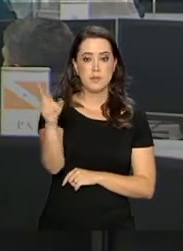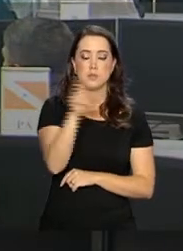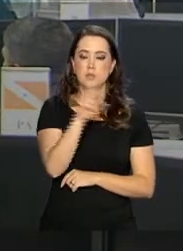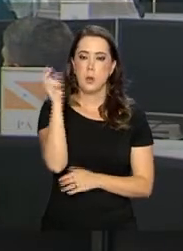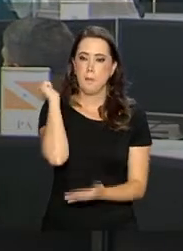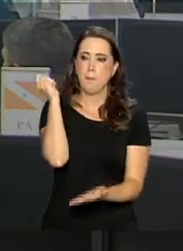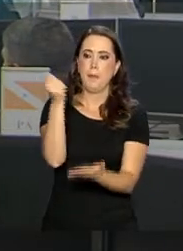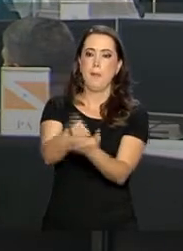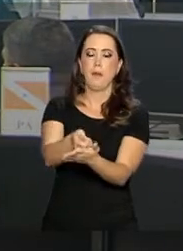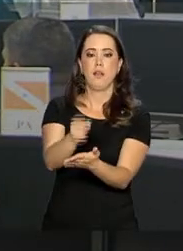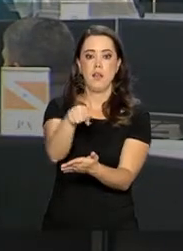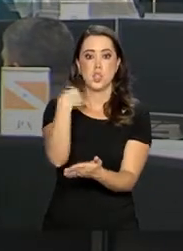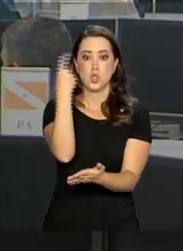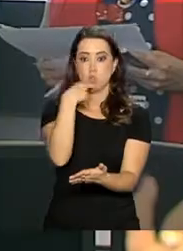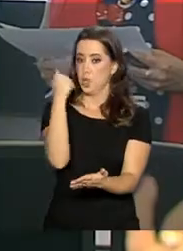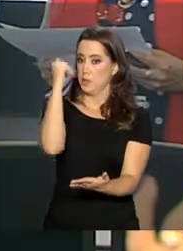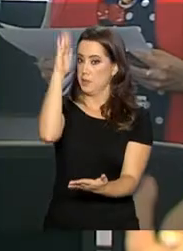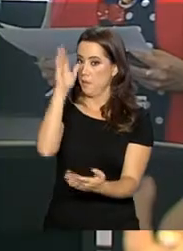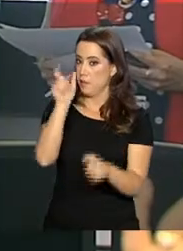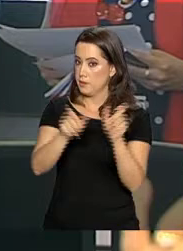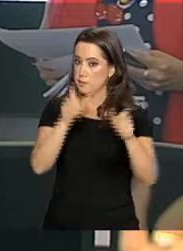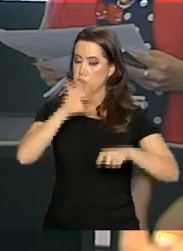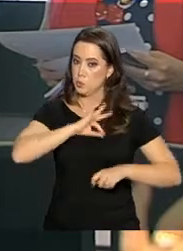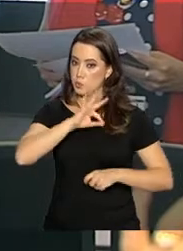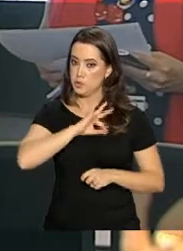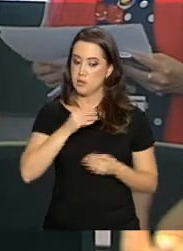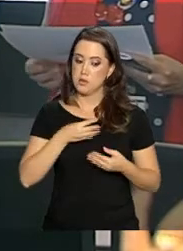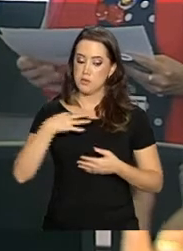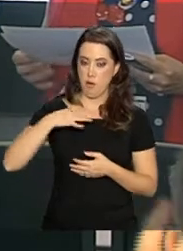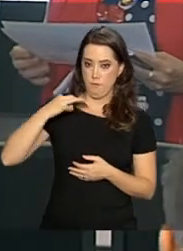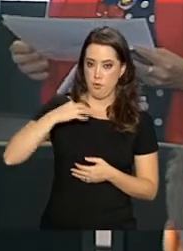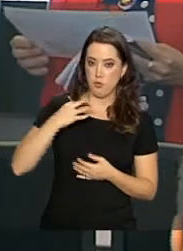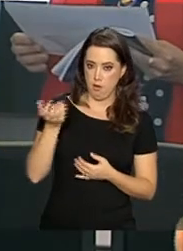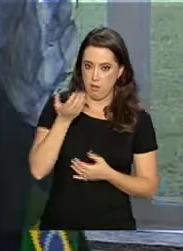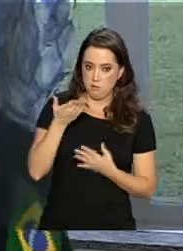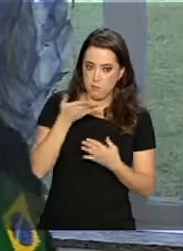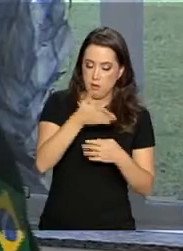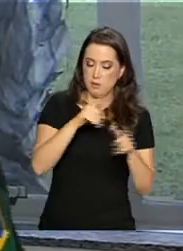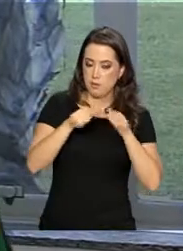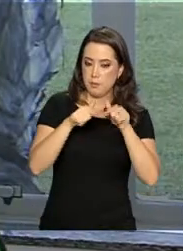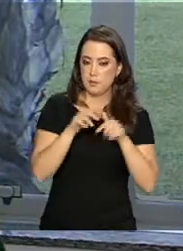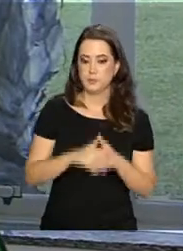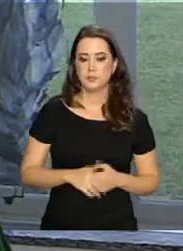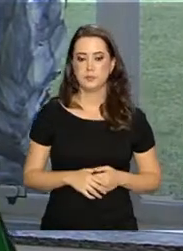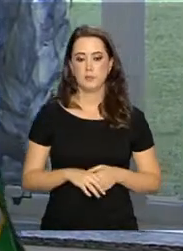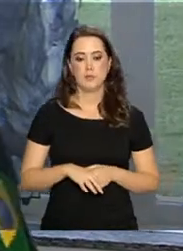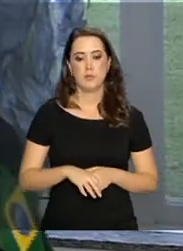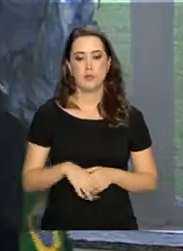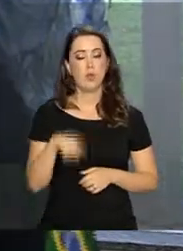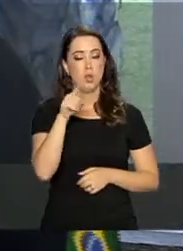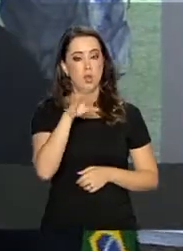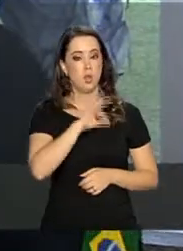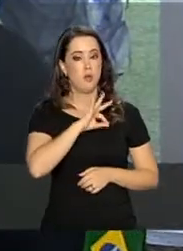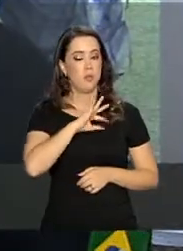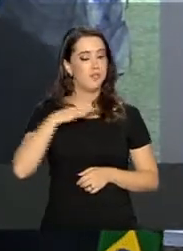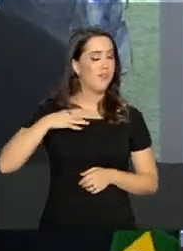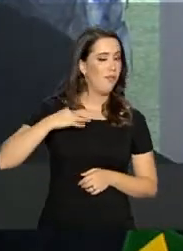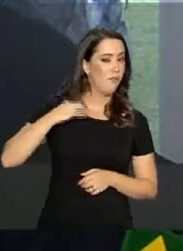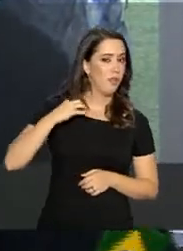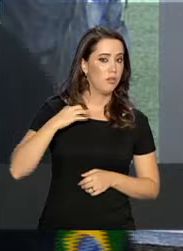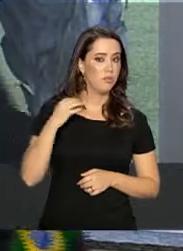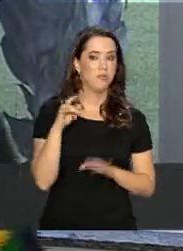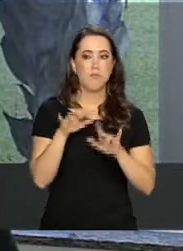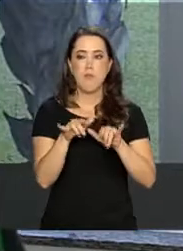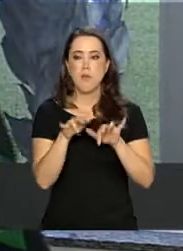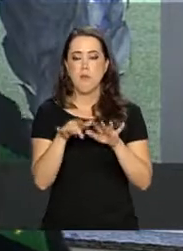para pagar estas horas extras dos policiais que se oferecerem para trabalhar. O policial ele vai se voluntariar num banco